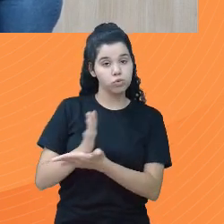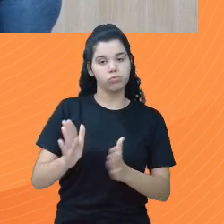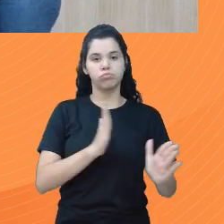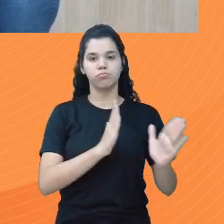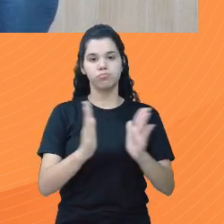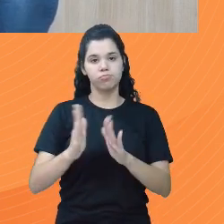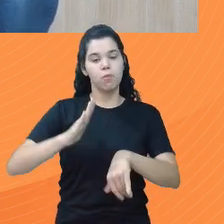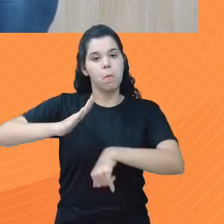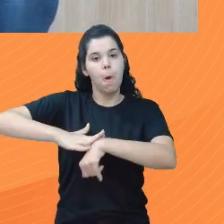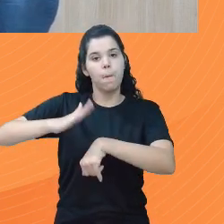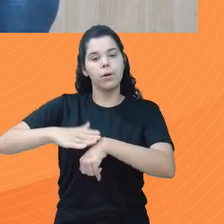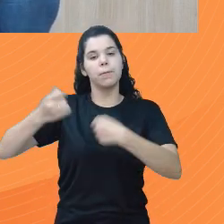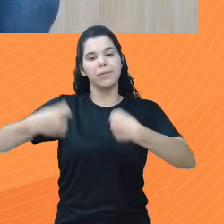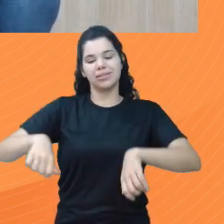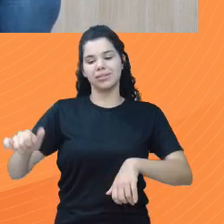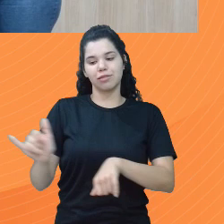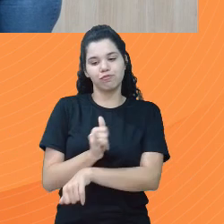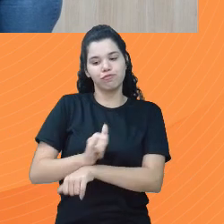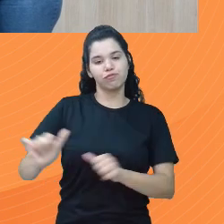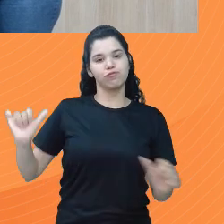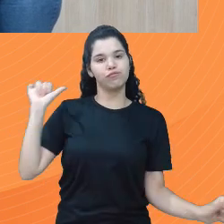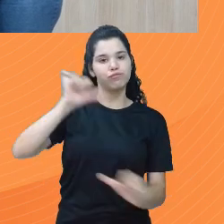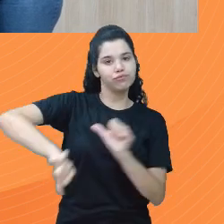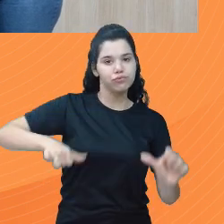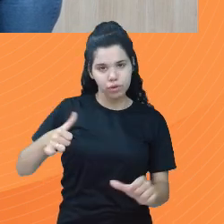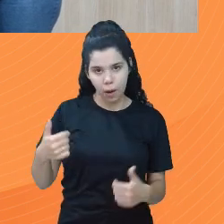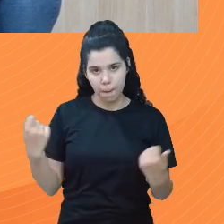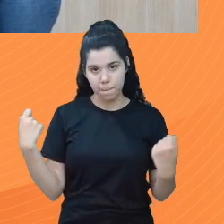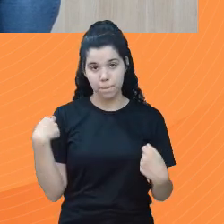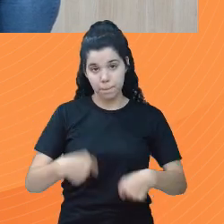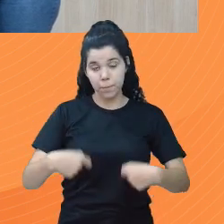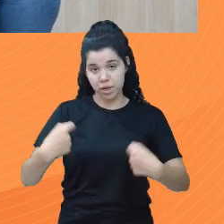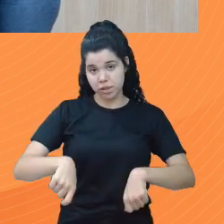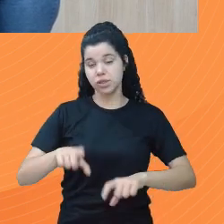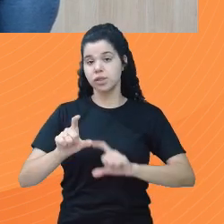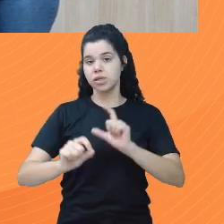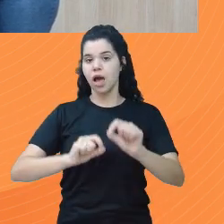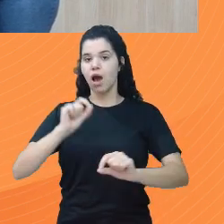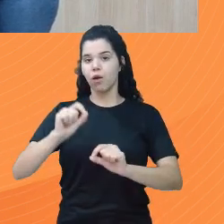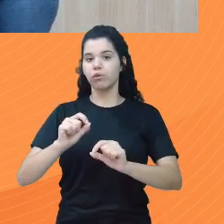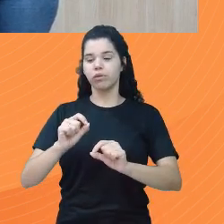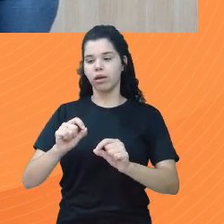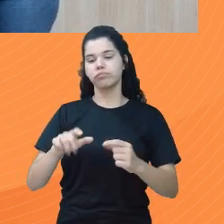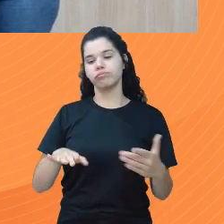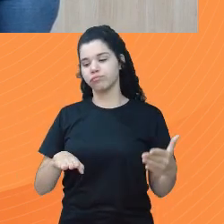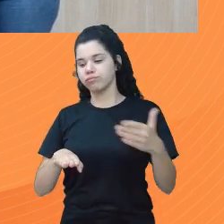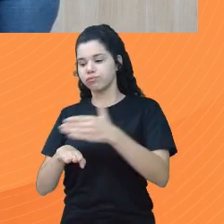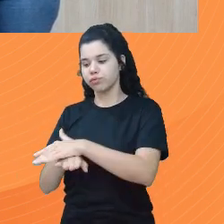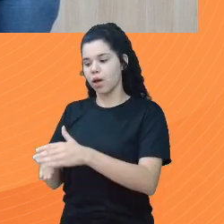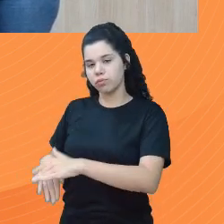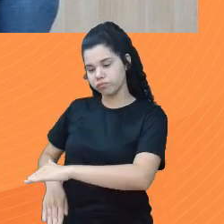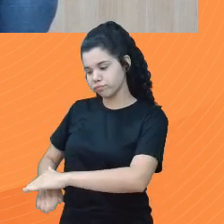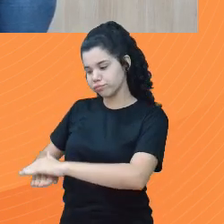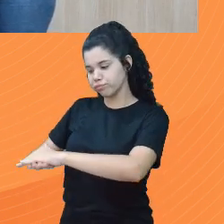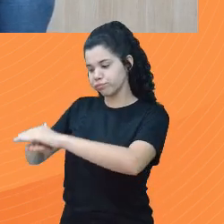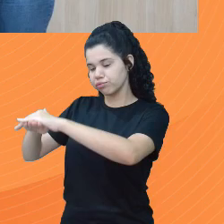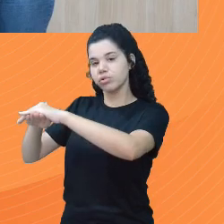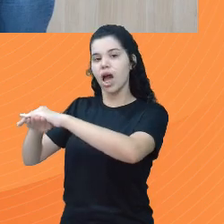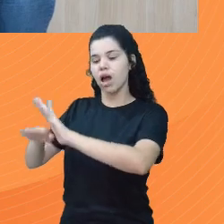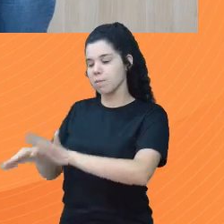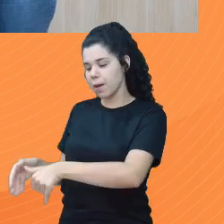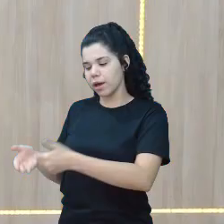pedem estratégias diferentes. E aí a gente também precisa revisitar os registros que a gente tem em relação aos